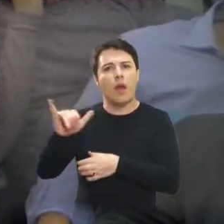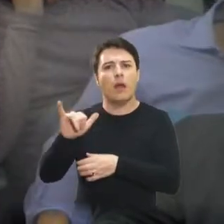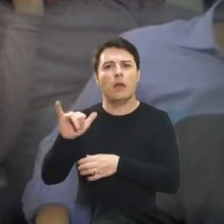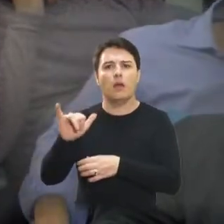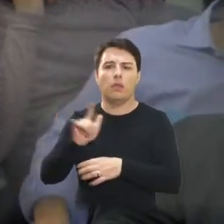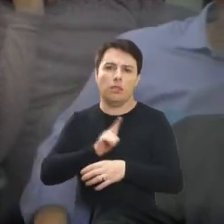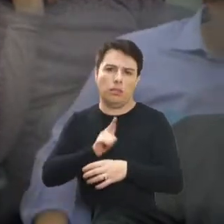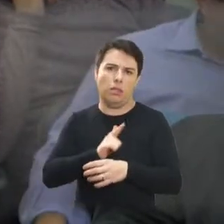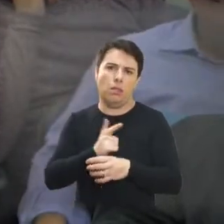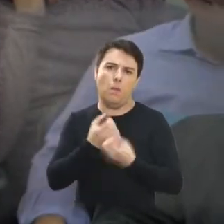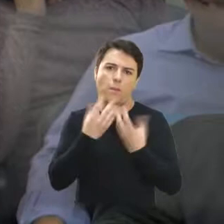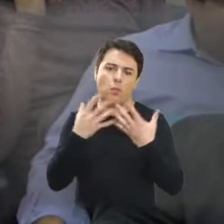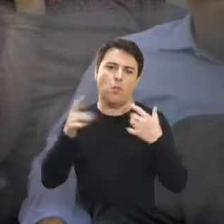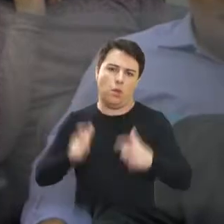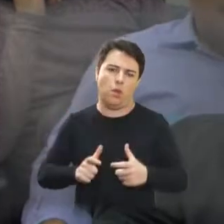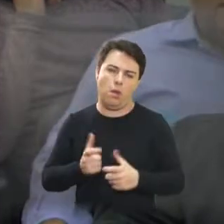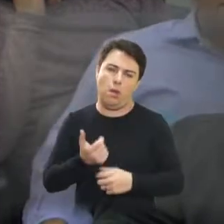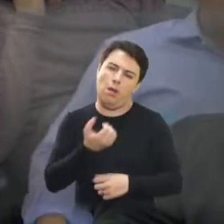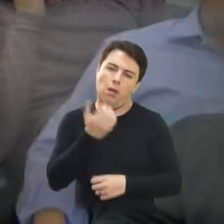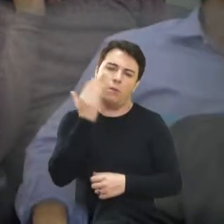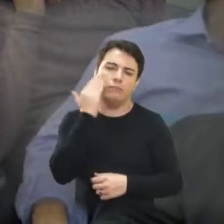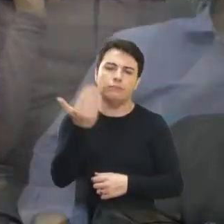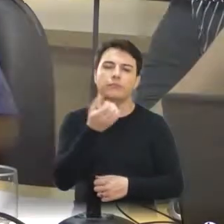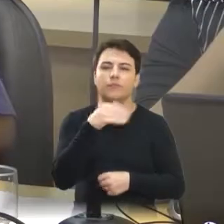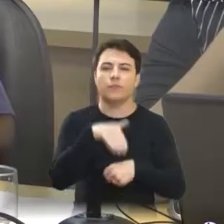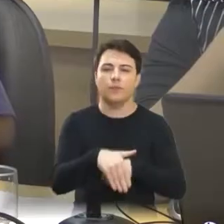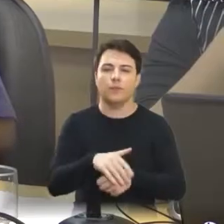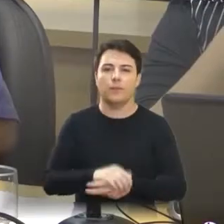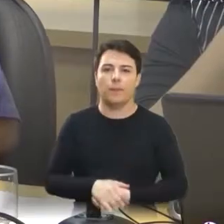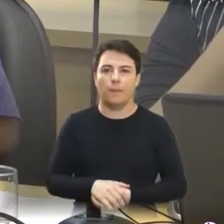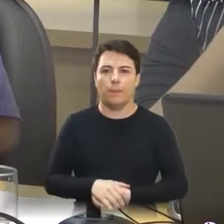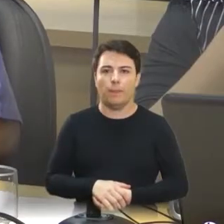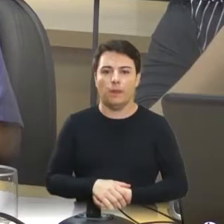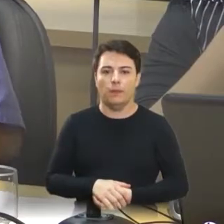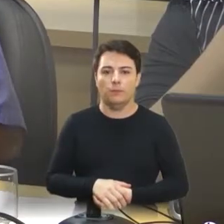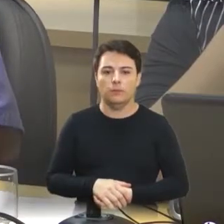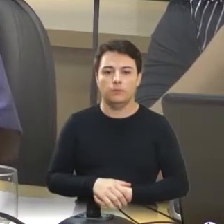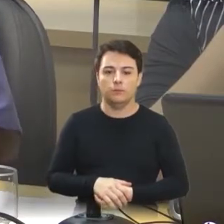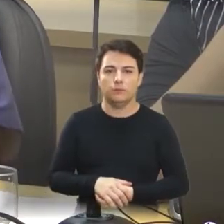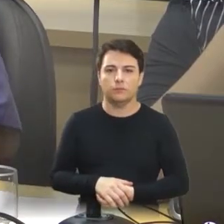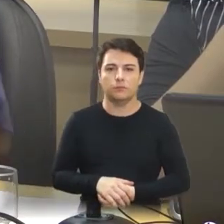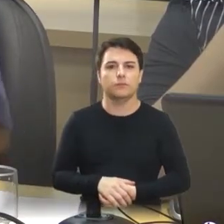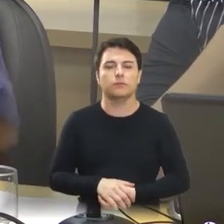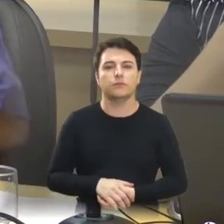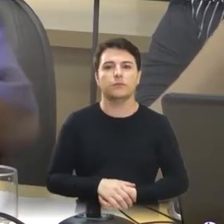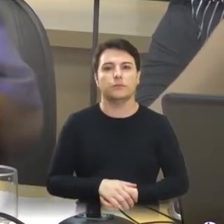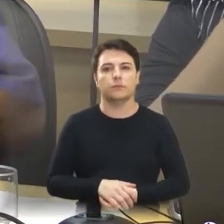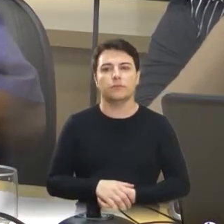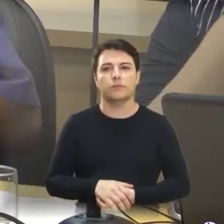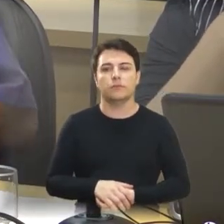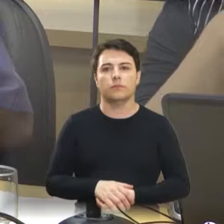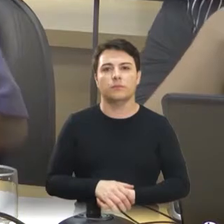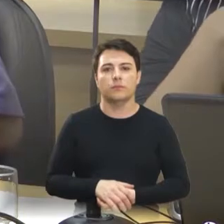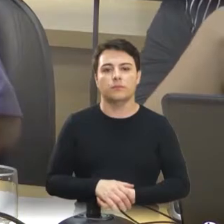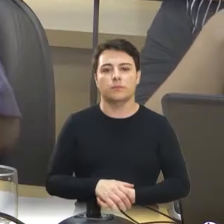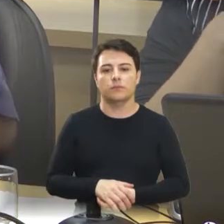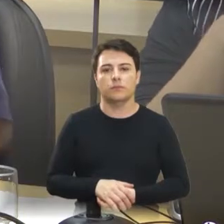urbanização. Obrigado, boa noite. Obrigado, Zé Olavo. Só para contribuir rapidamente,